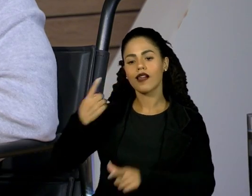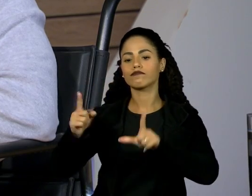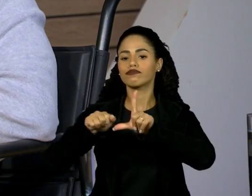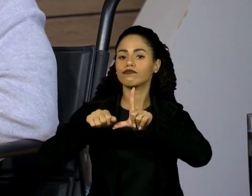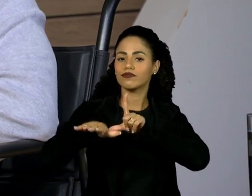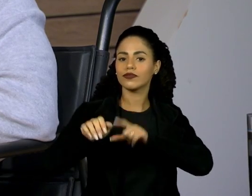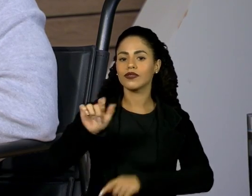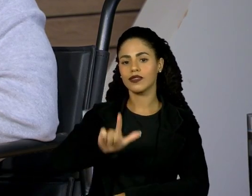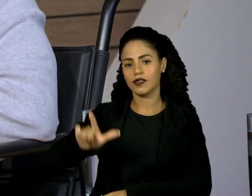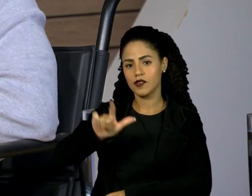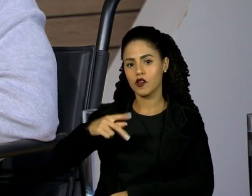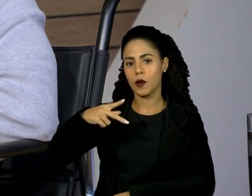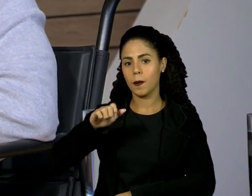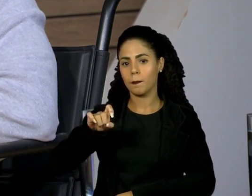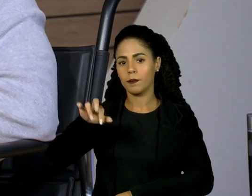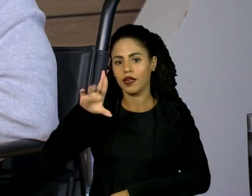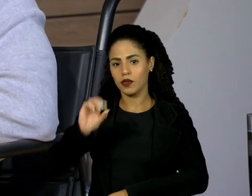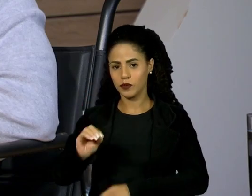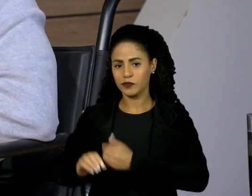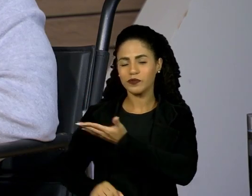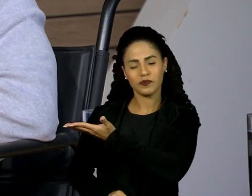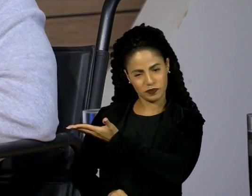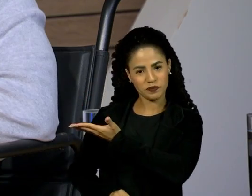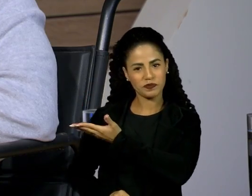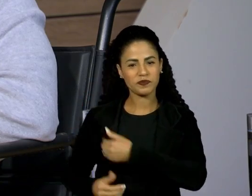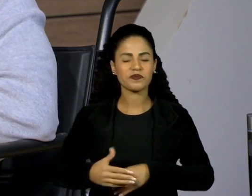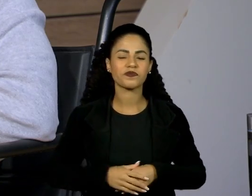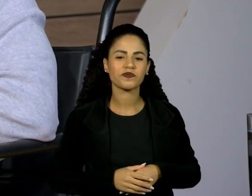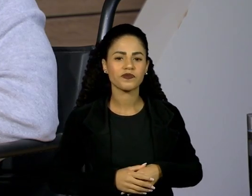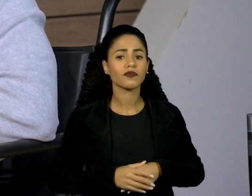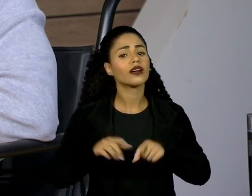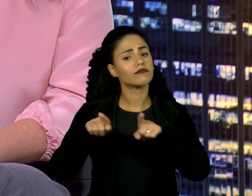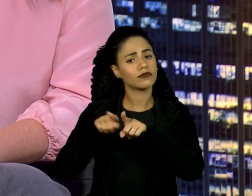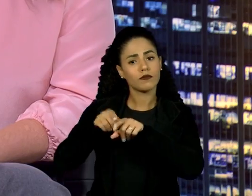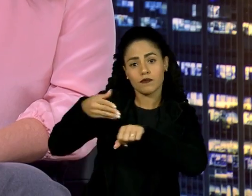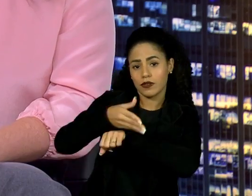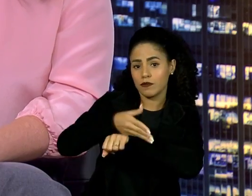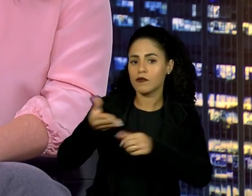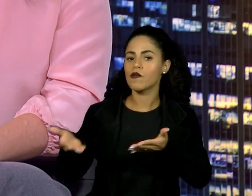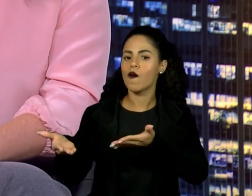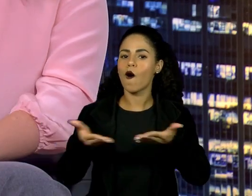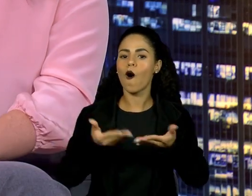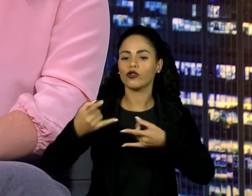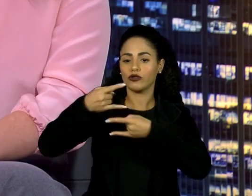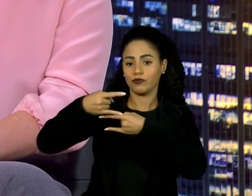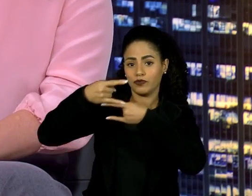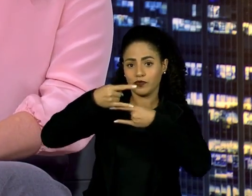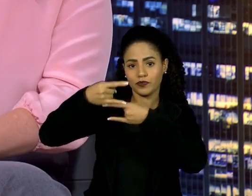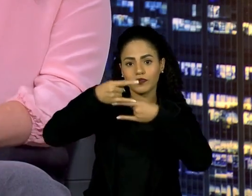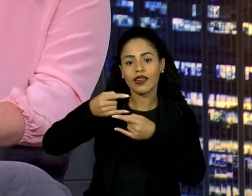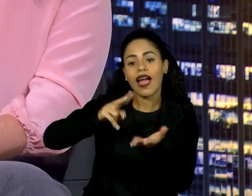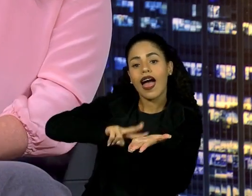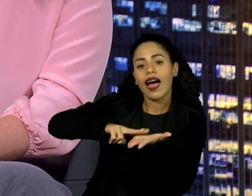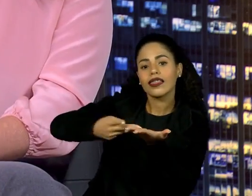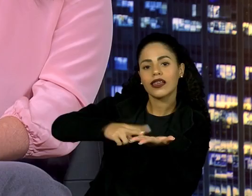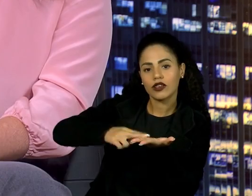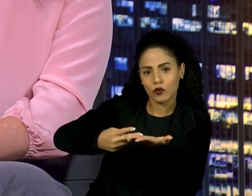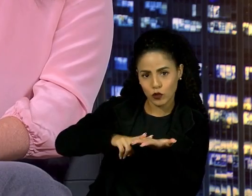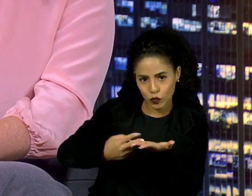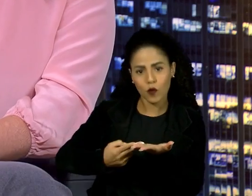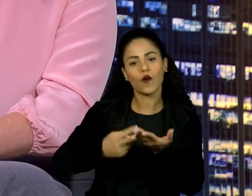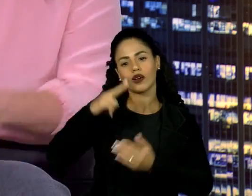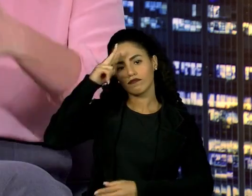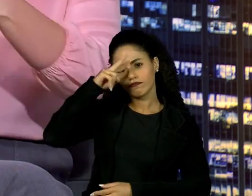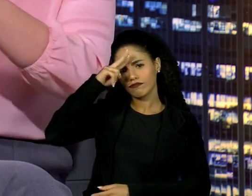influenciador literário, o Pedro Pacífico Buxter. Também participa do programa de maneira remota a tradutora de Memórias